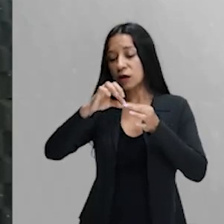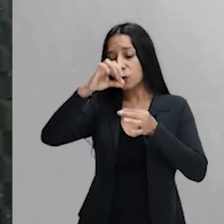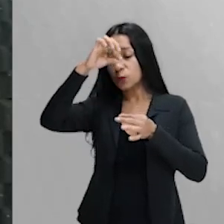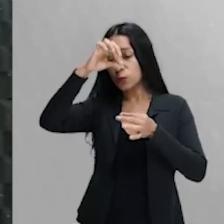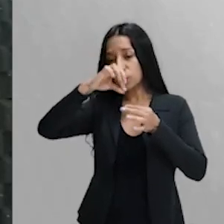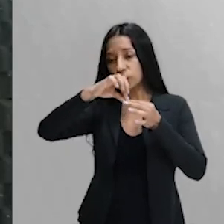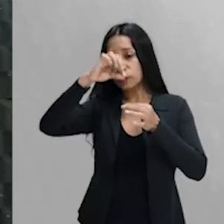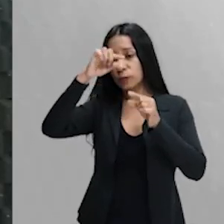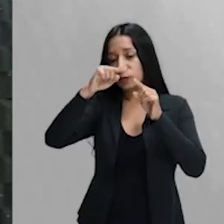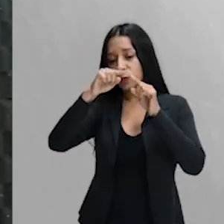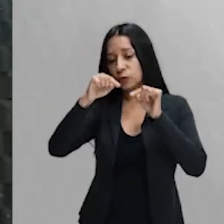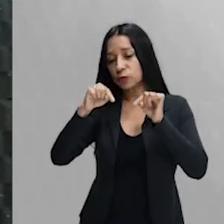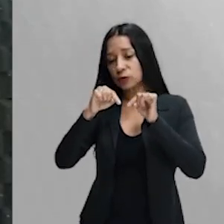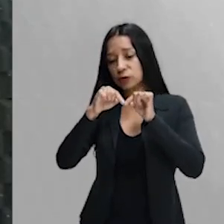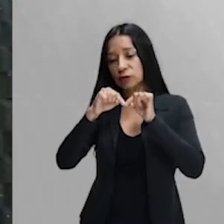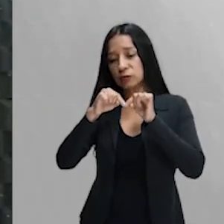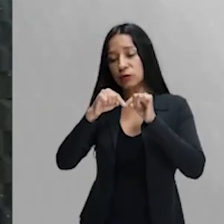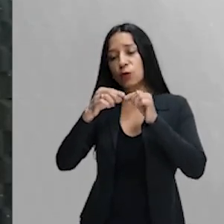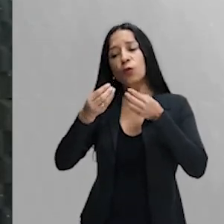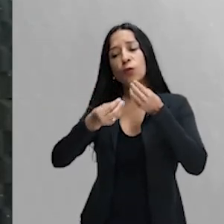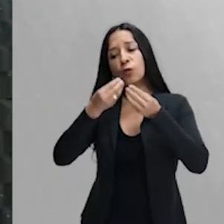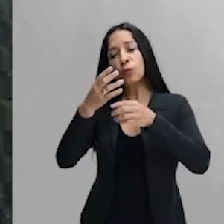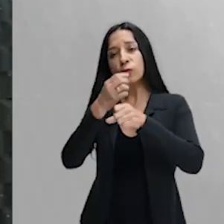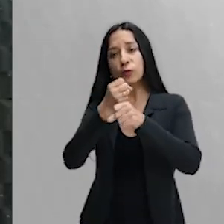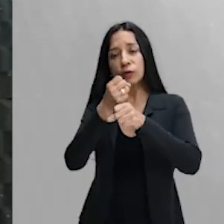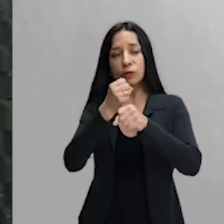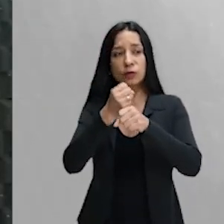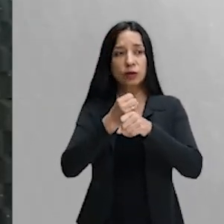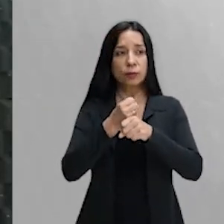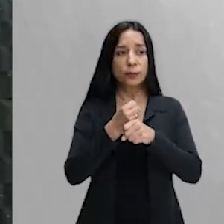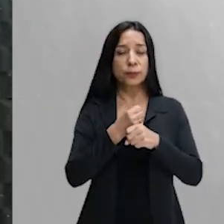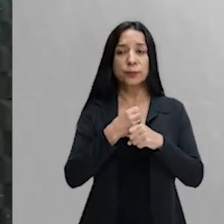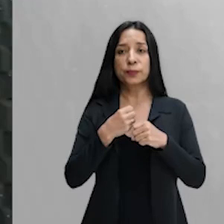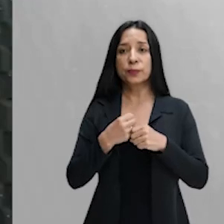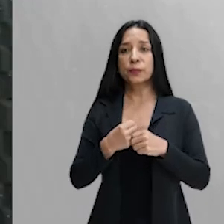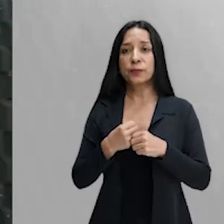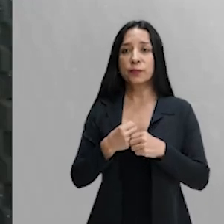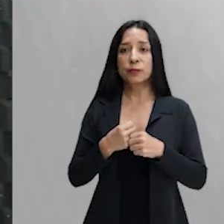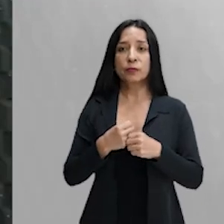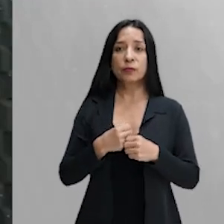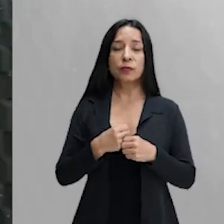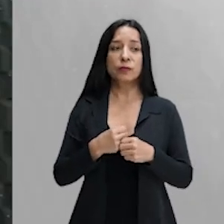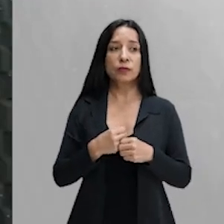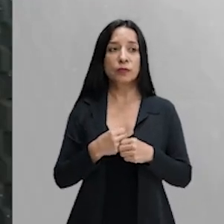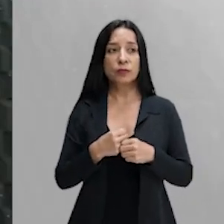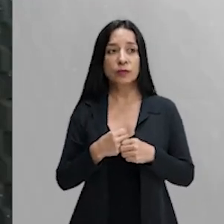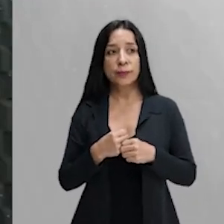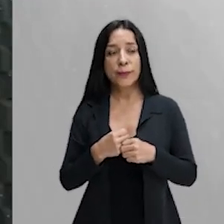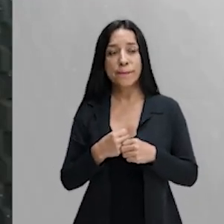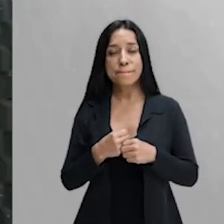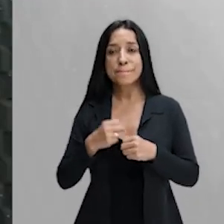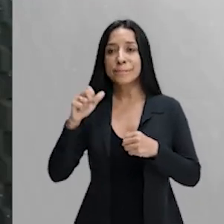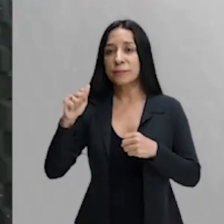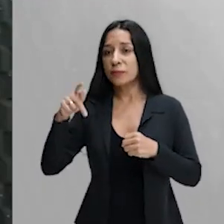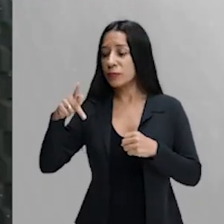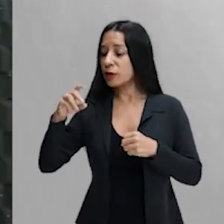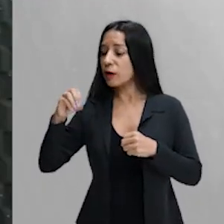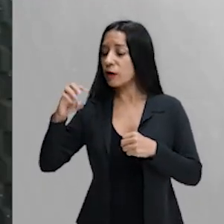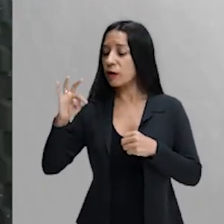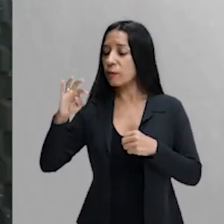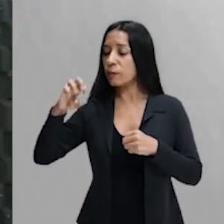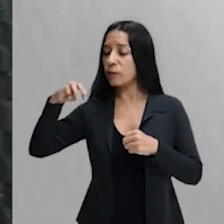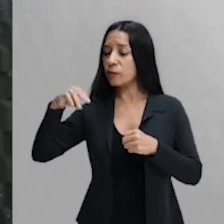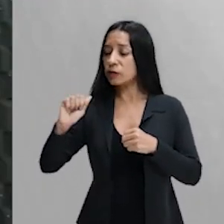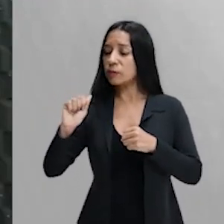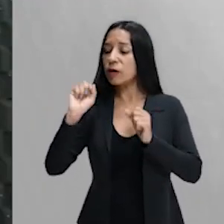aqui. E tem uma fórmula para calcular isso, tá? Então, nesse caso aqui, esse apótema você pode calcular pela fórmula